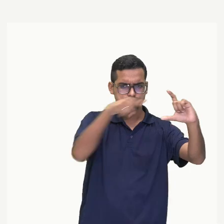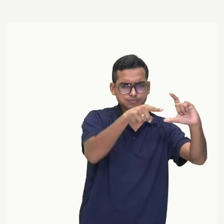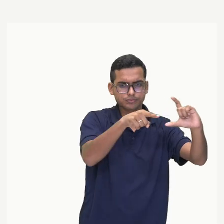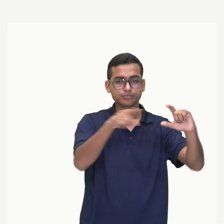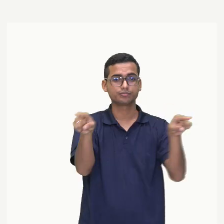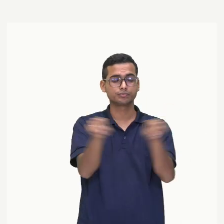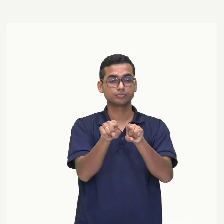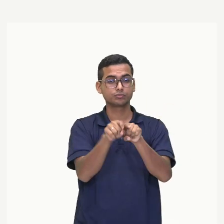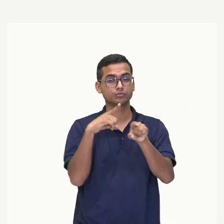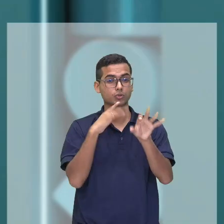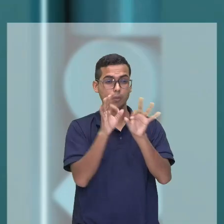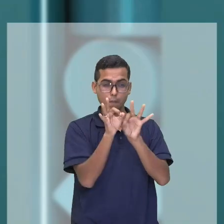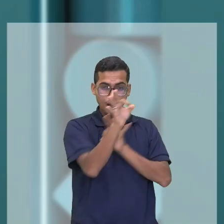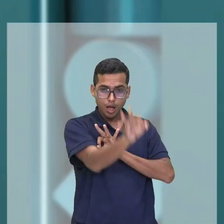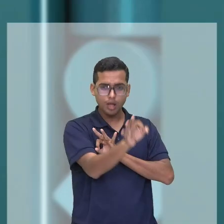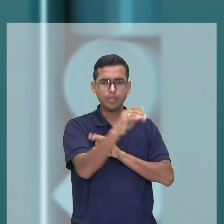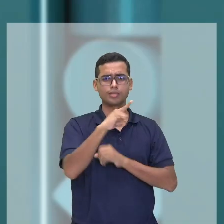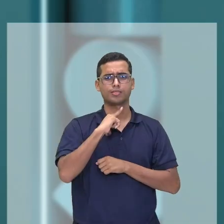distância, né? Que é